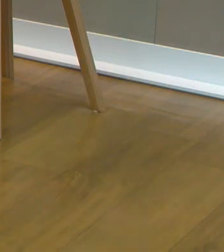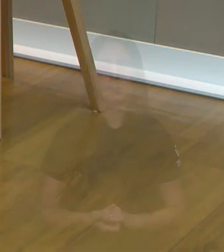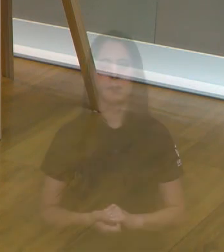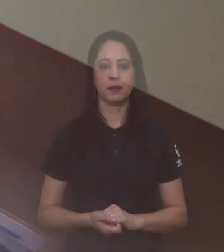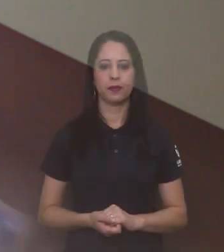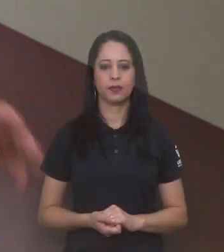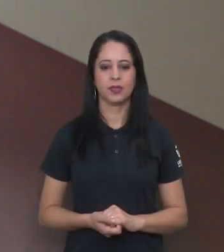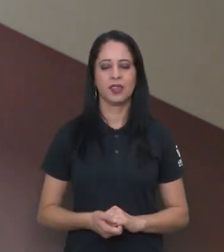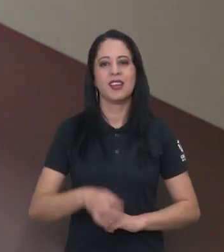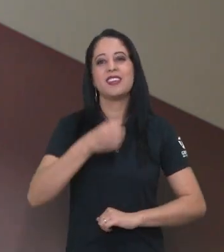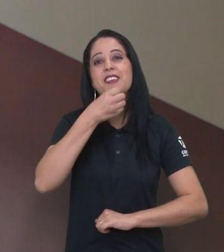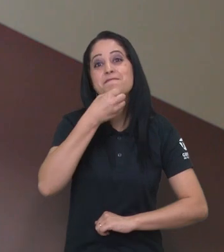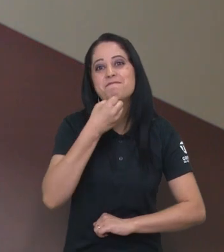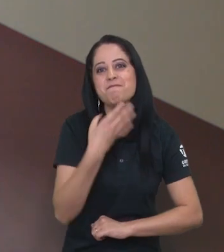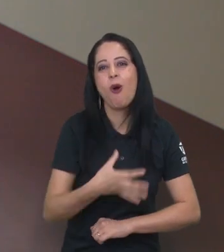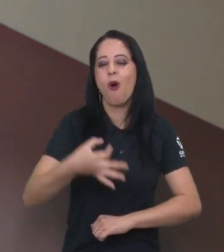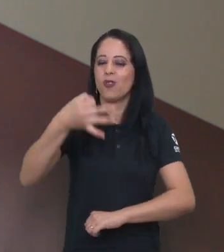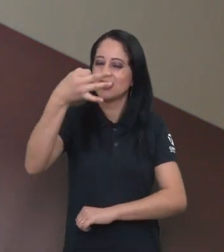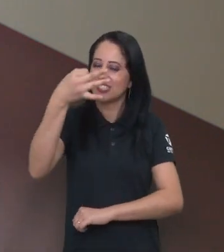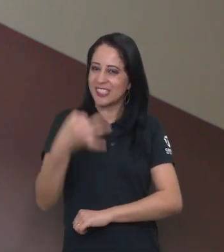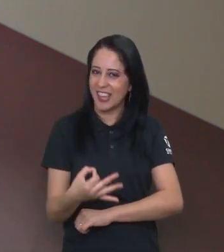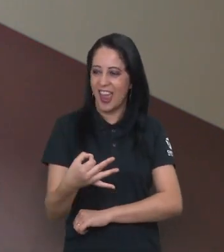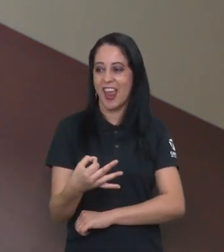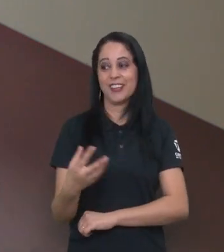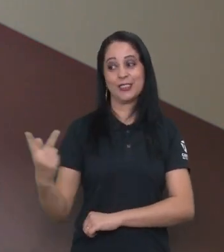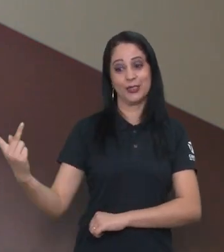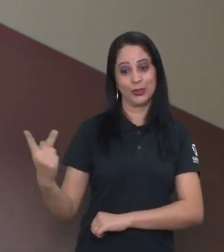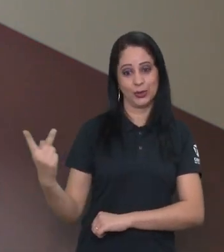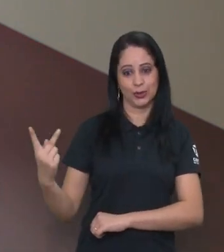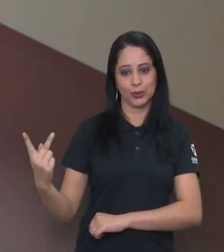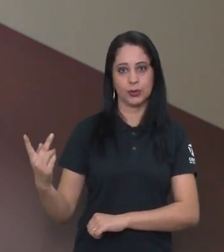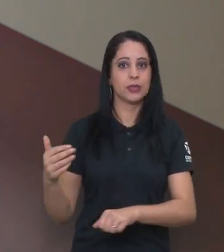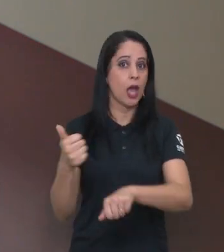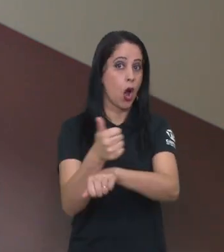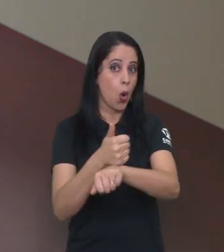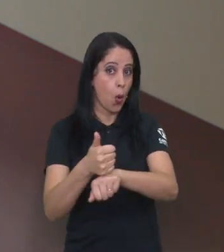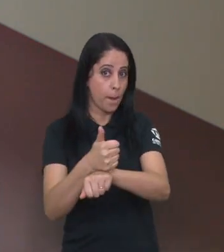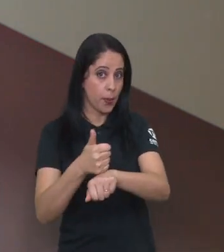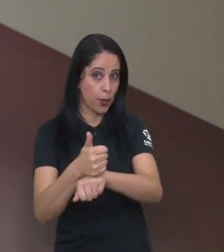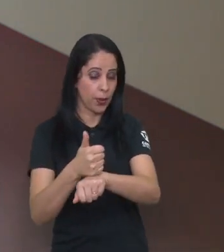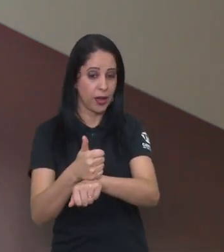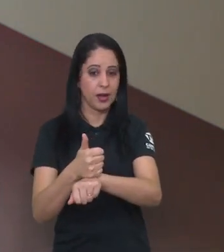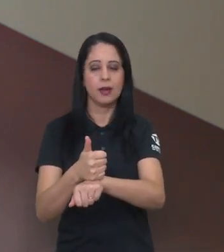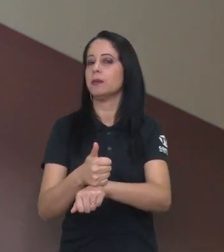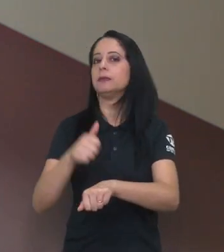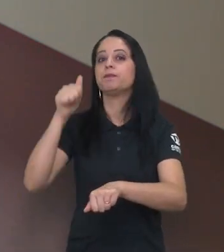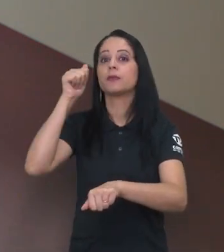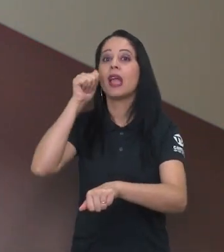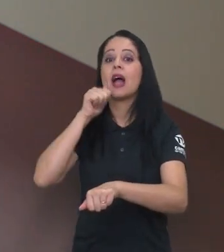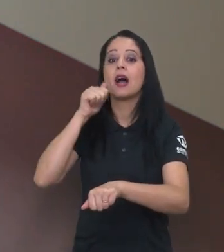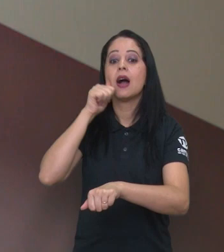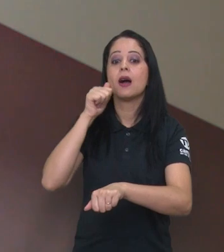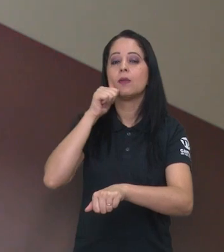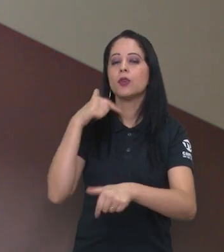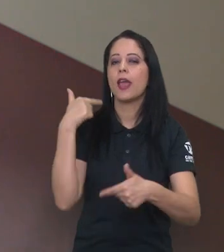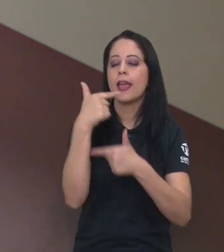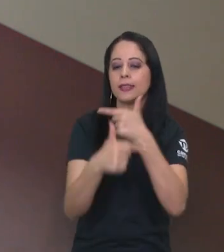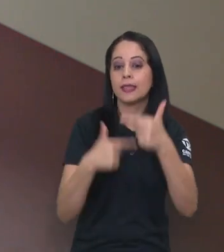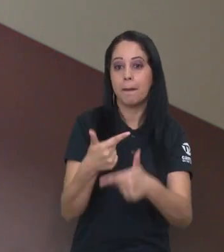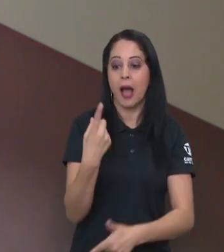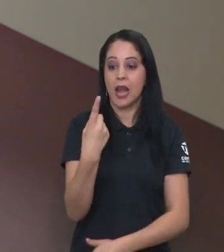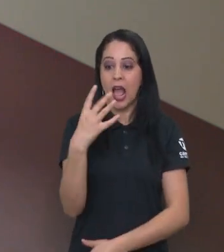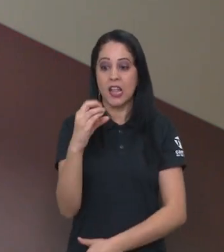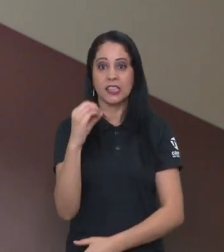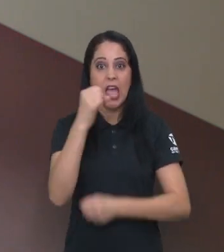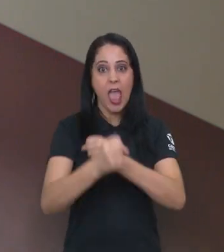Que bom que deu tudo certo na vida desse casal. A especialista do programa de hoje trabalha com reprodução humana há mais de